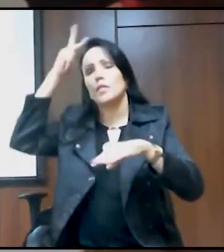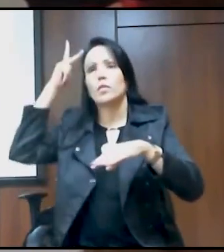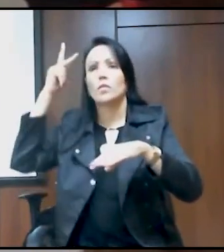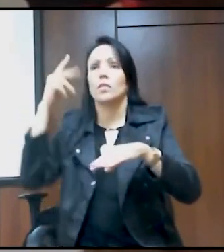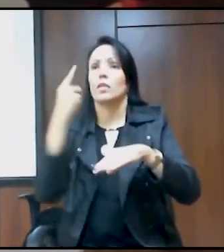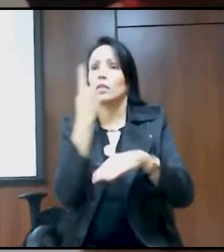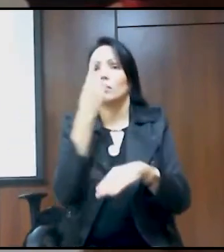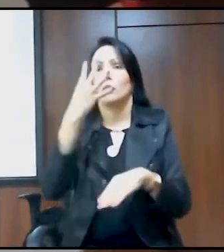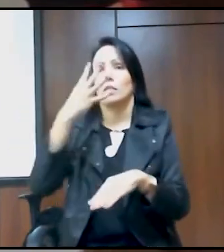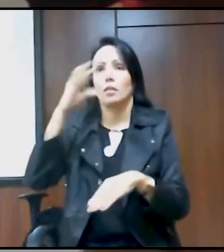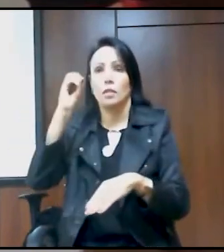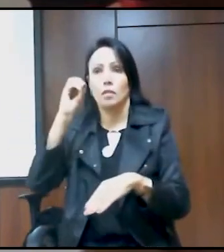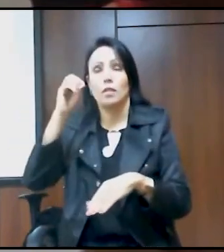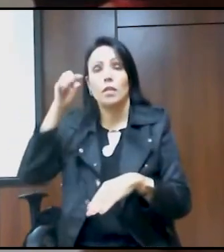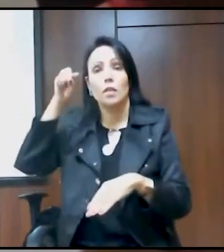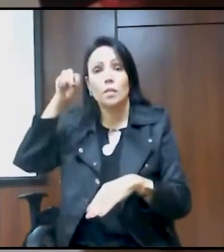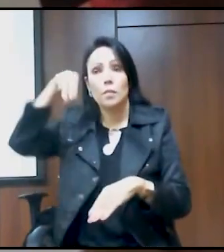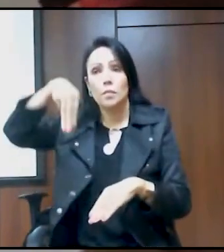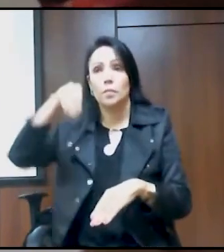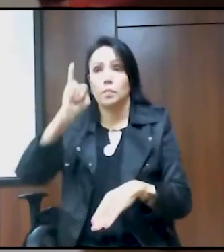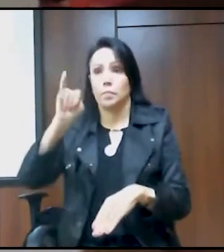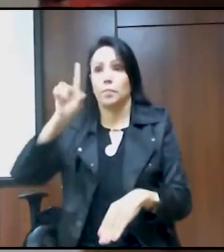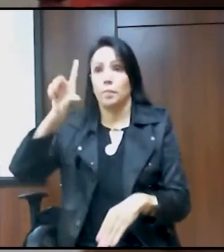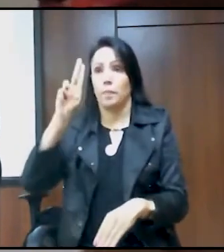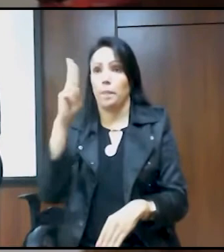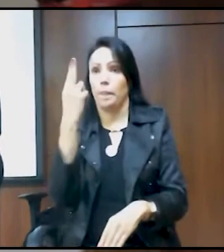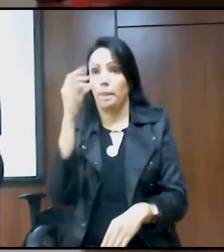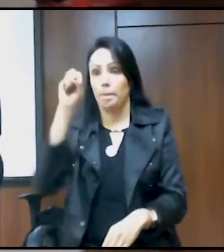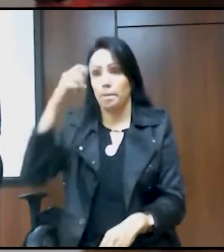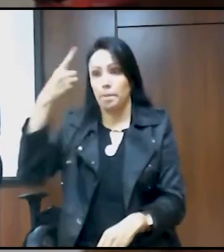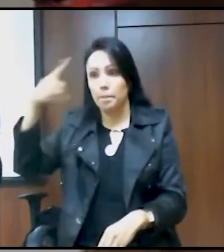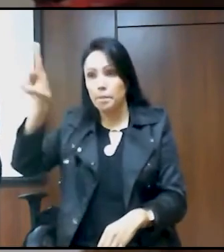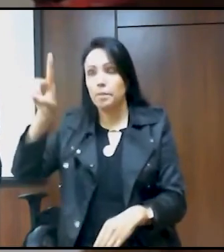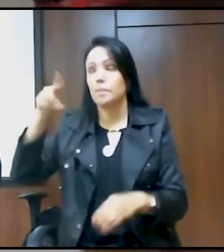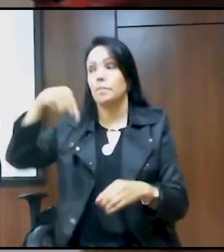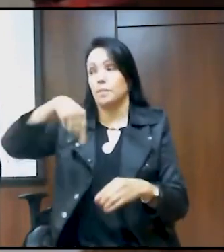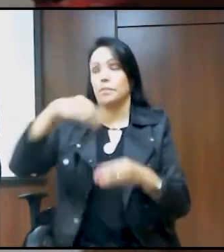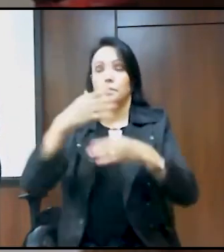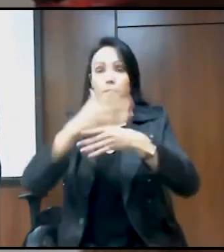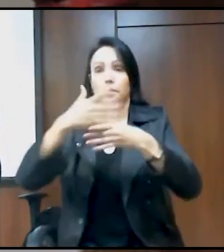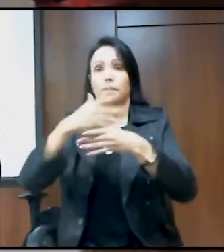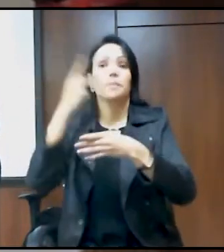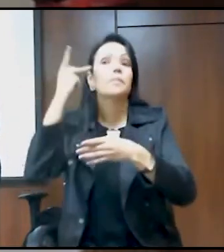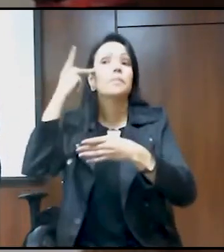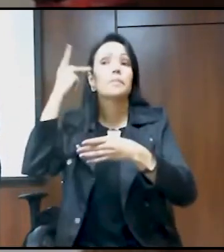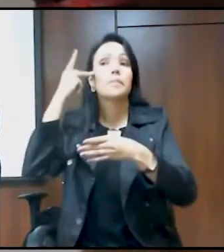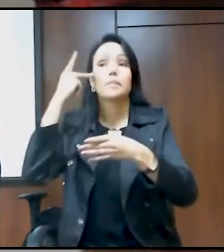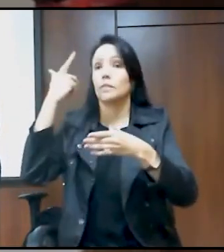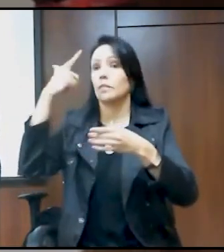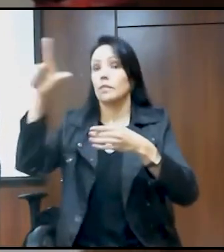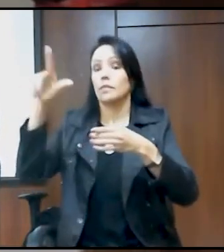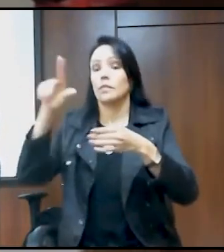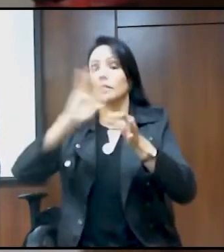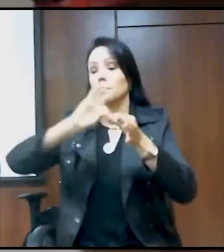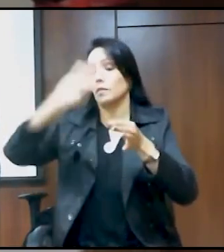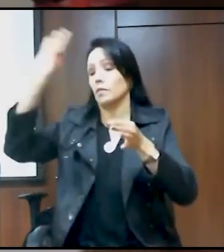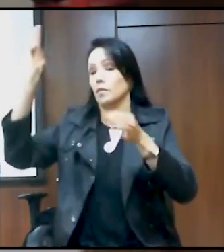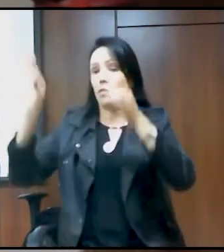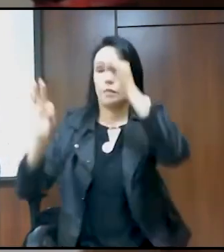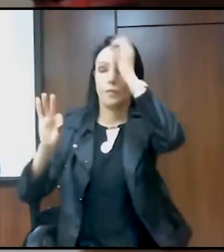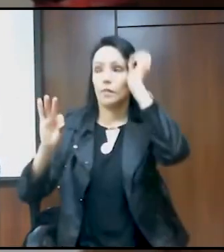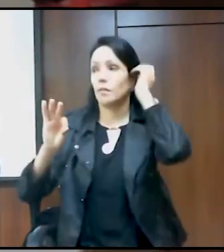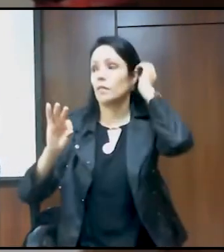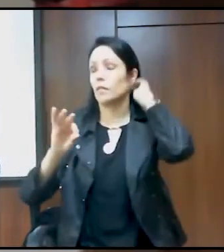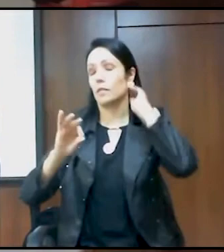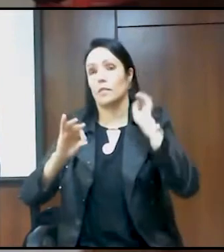milhões de reais com o auxílio aluguel, tá? Isso daqui é uma outra linha, que é o do governo do estado, que passou a